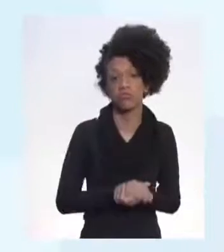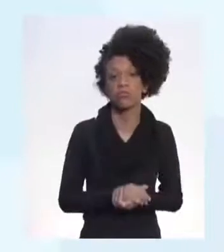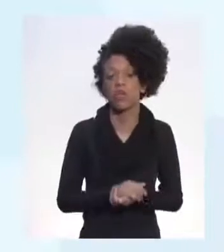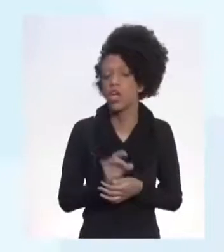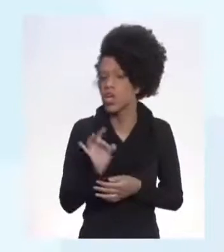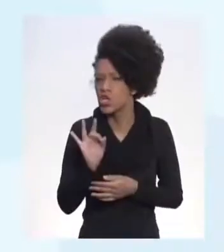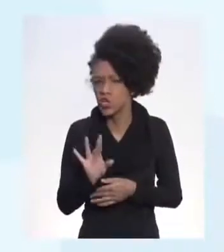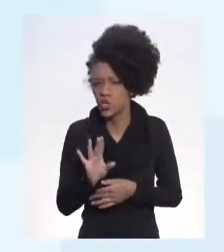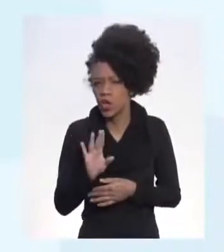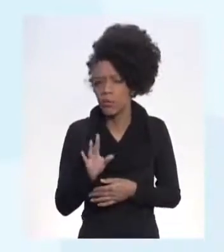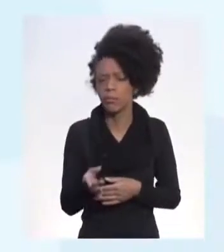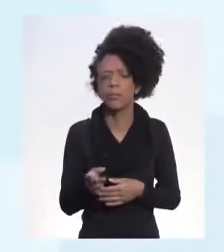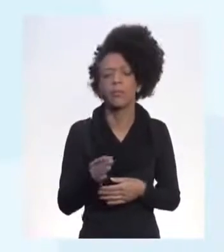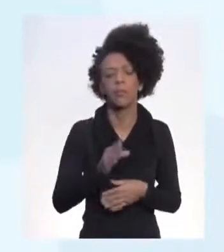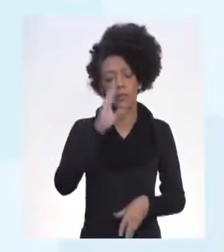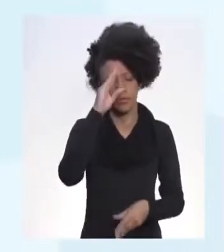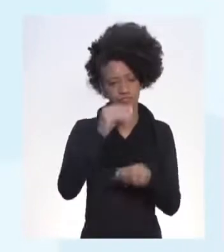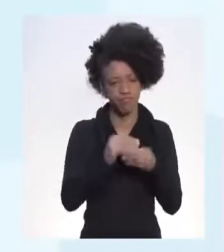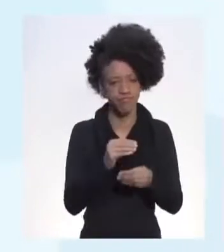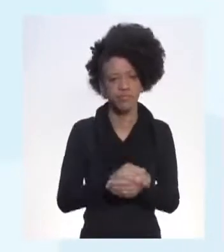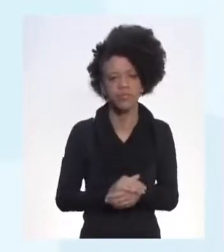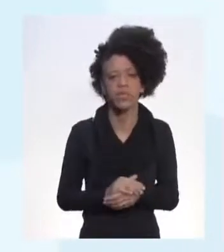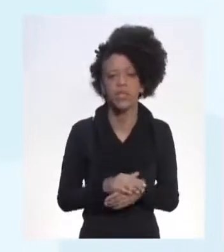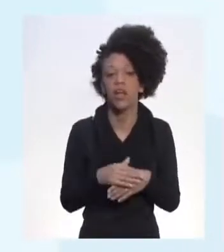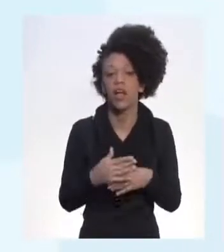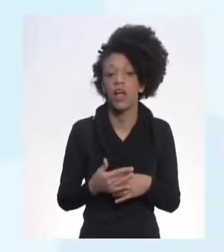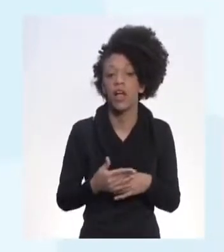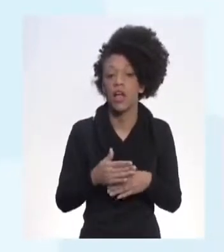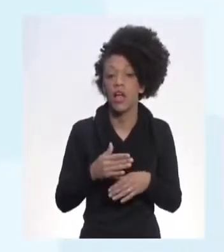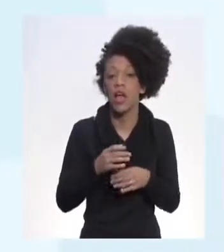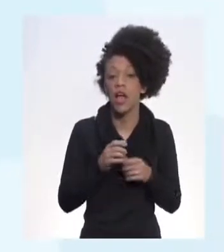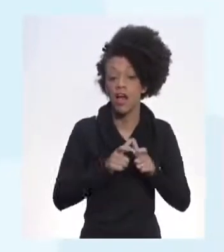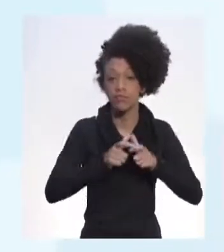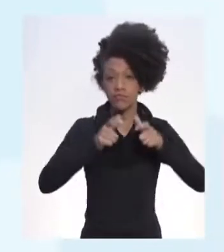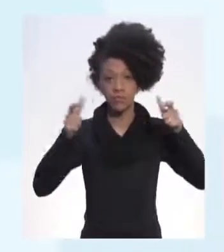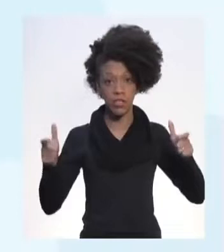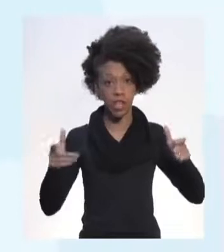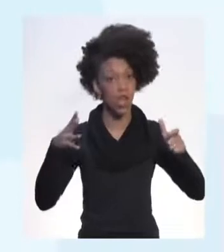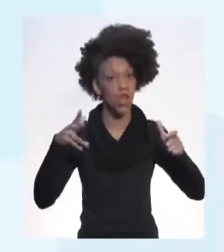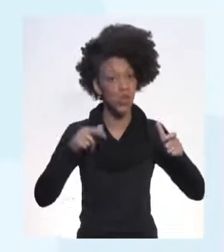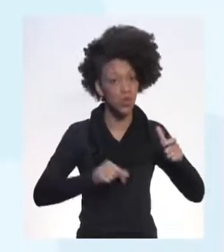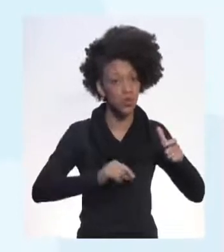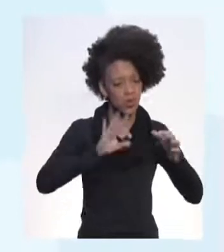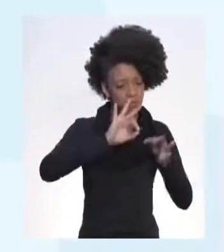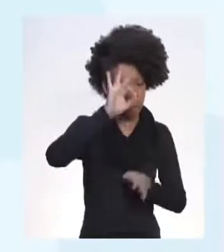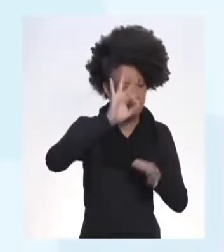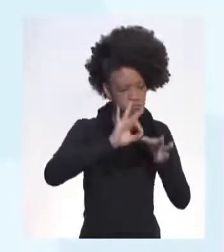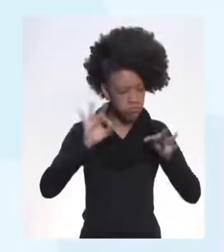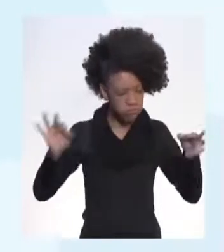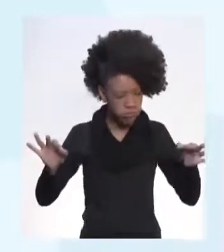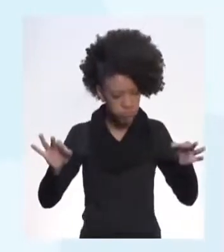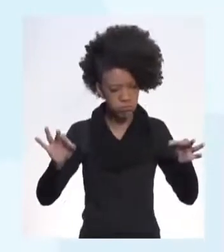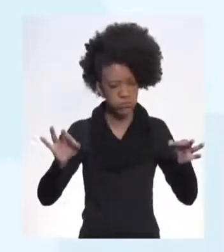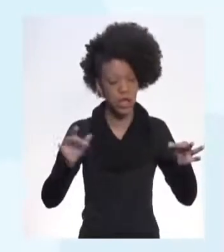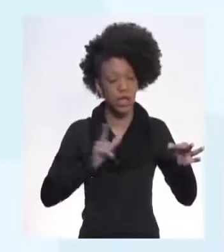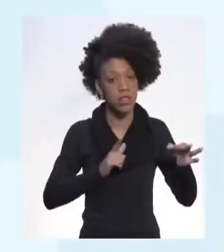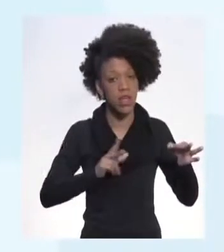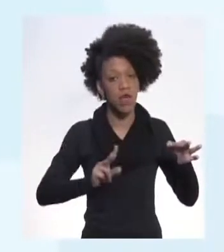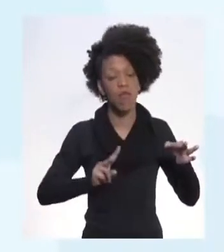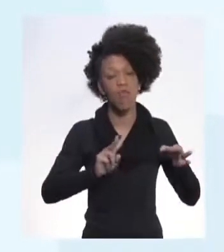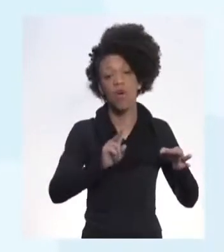só para retomar, grandeza é tudo aquilo que eu consigo mensurar, eu consigo medir, eu consigo ter um